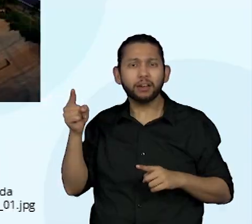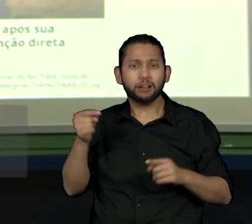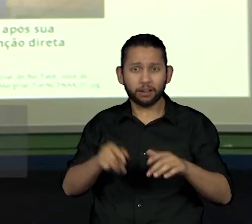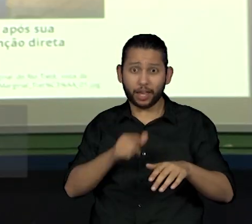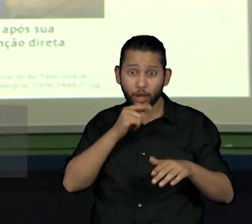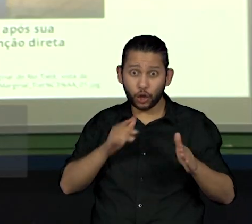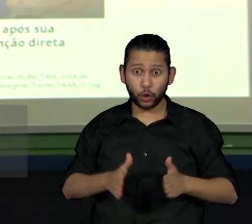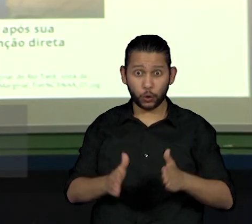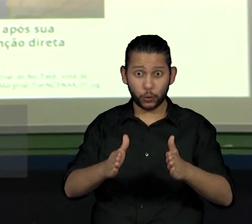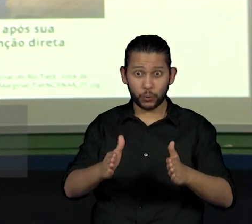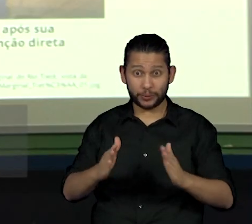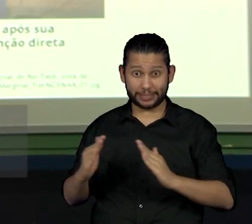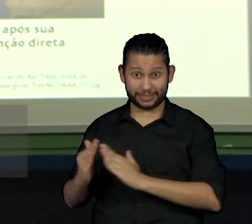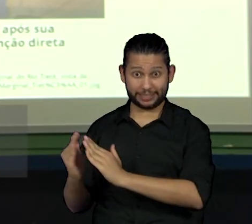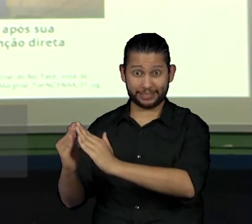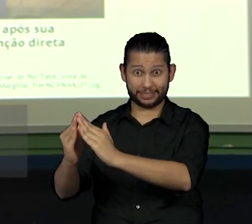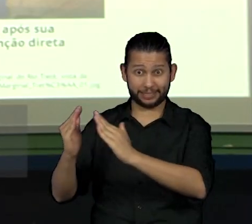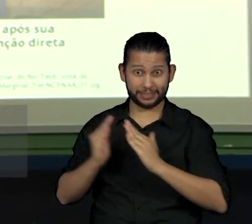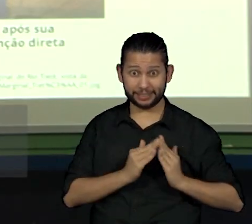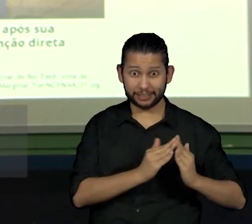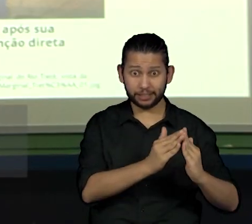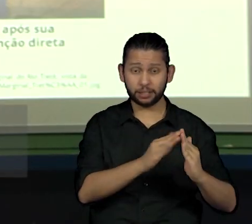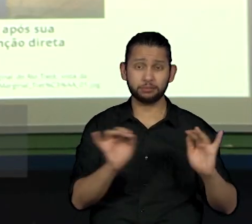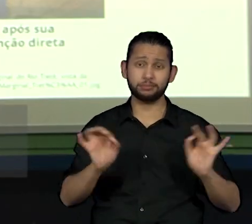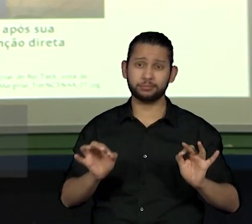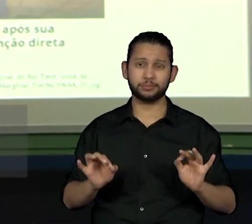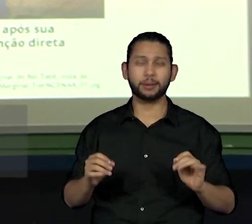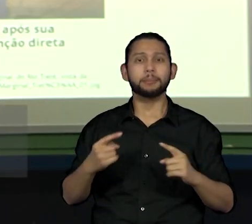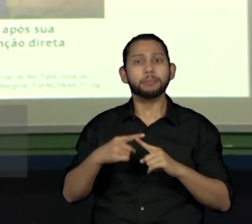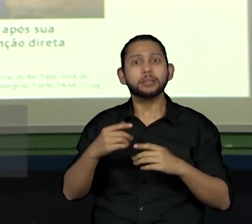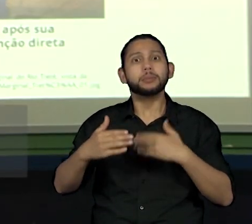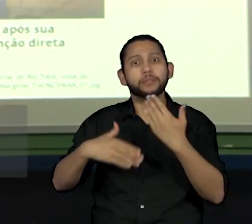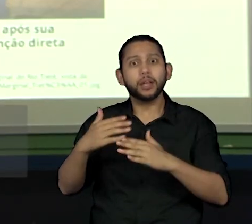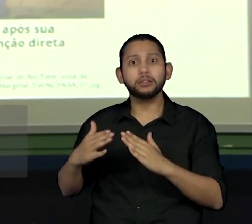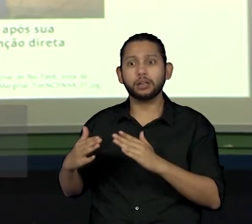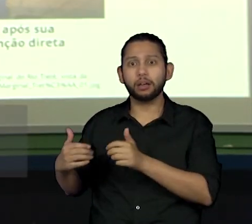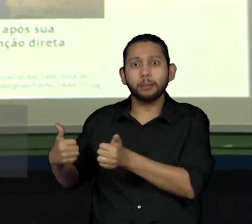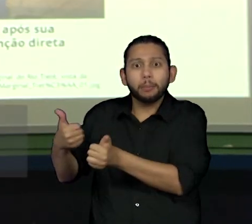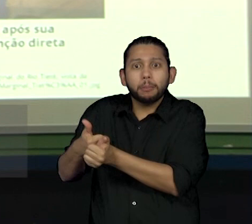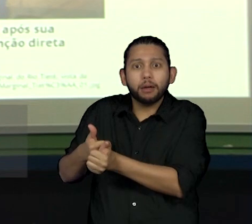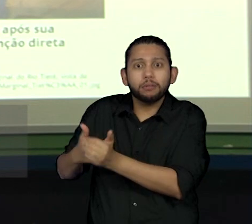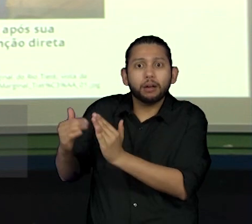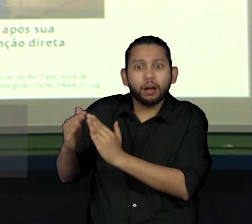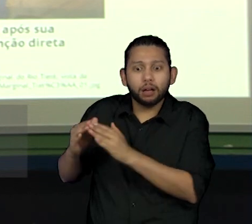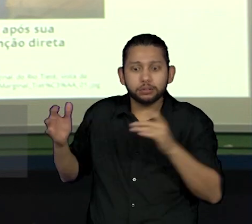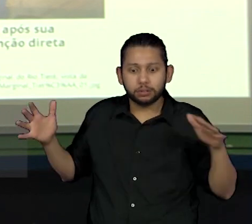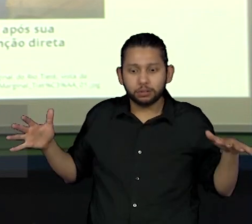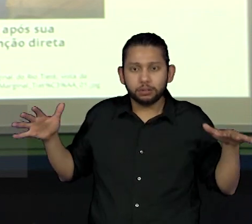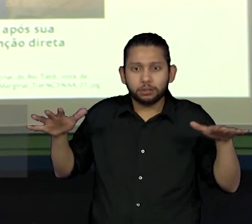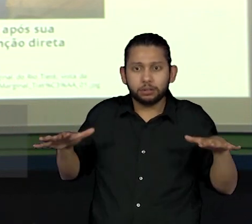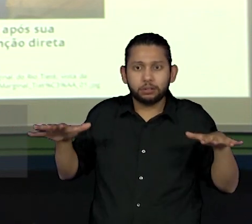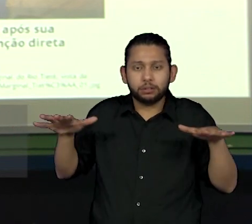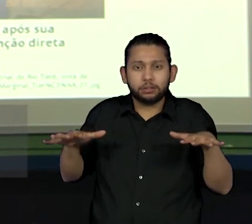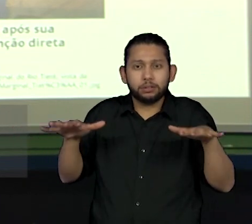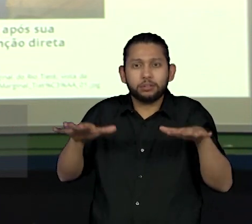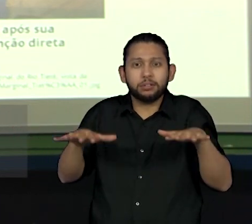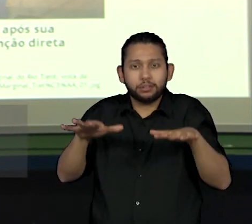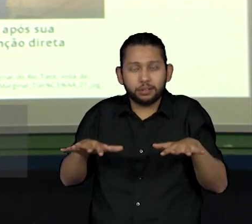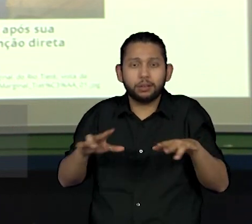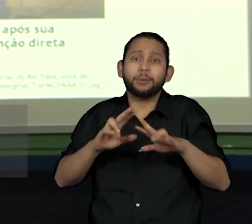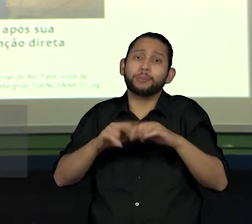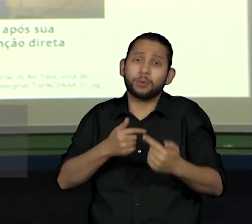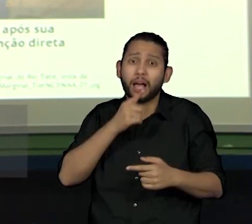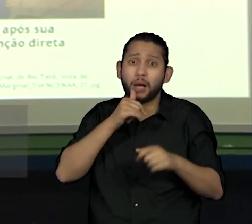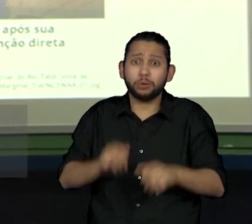ao rio. Mas com o tempo, a cidade foi se aproximando do rio Tietê. E aí esses alagamentos